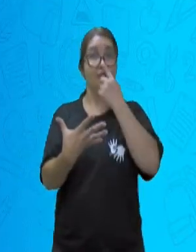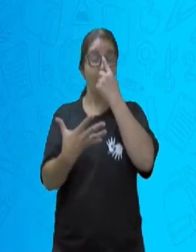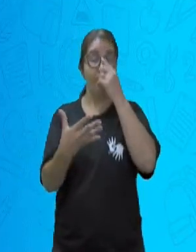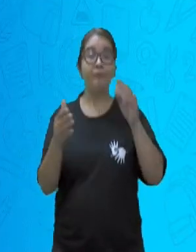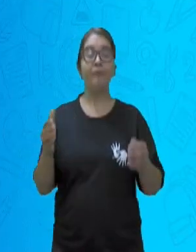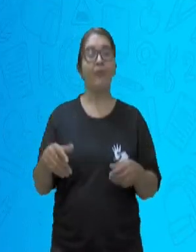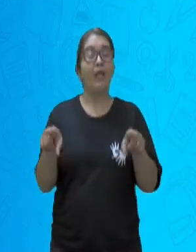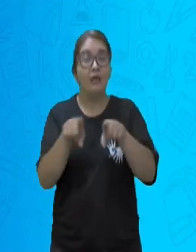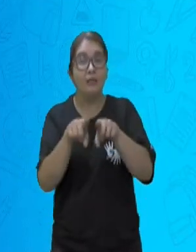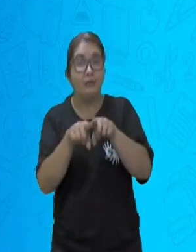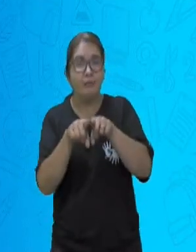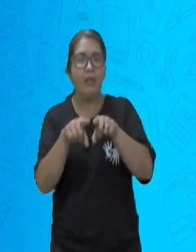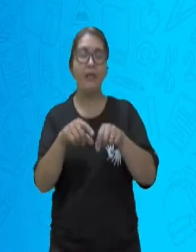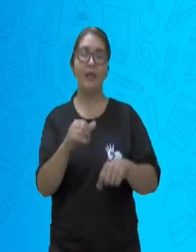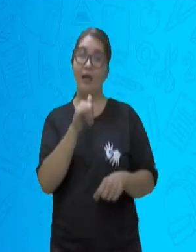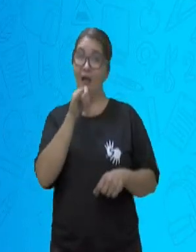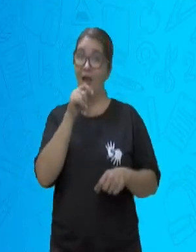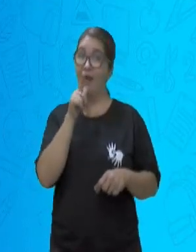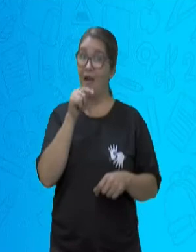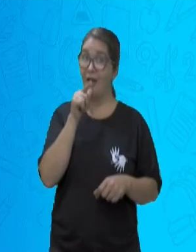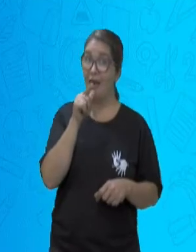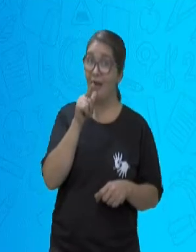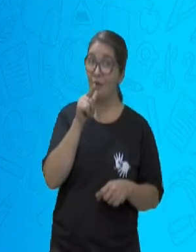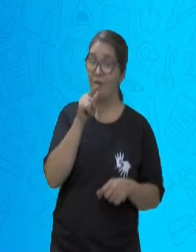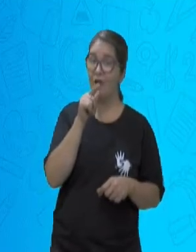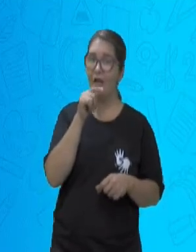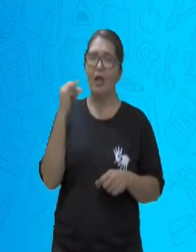bebo muito suco, eu bebo muito